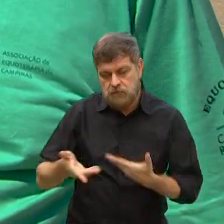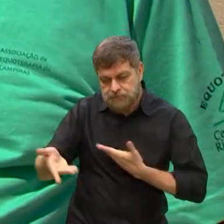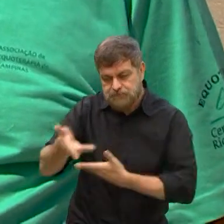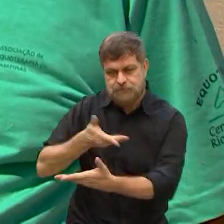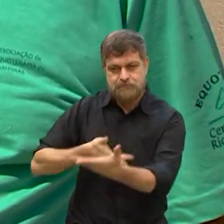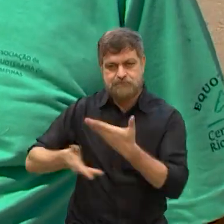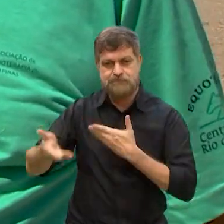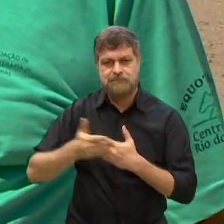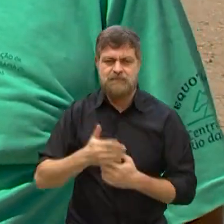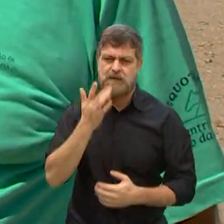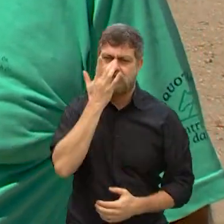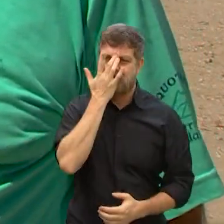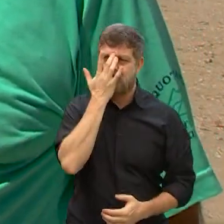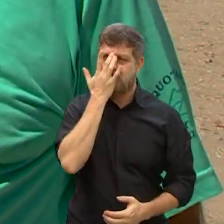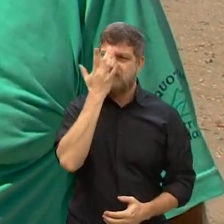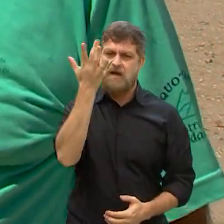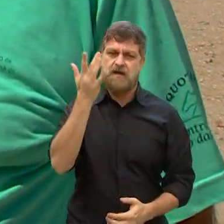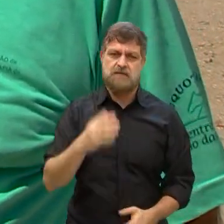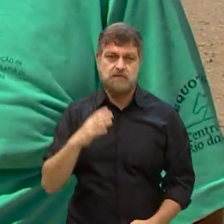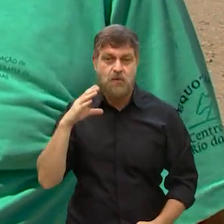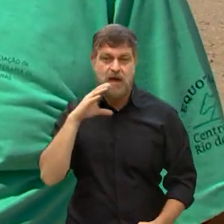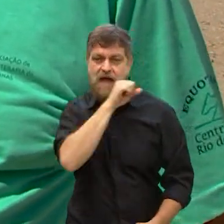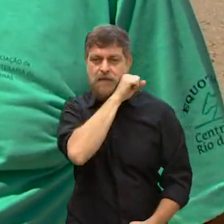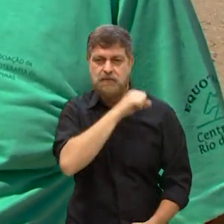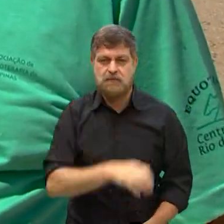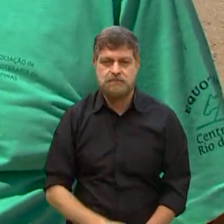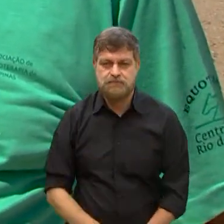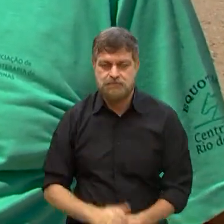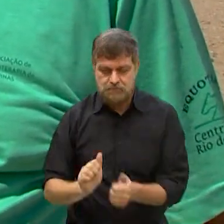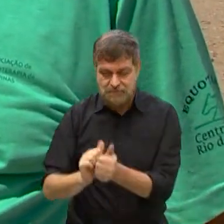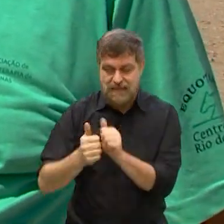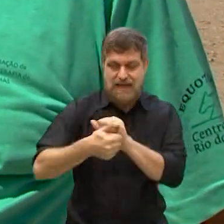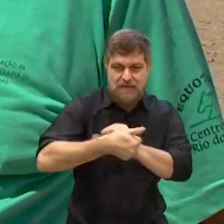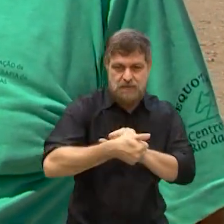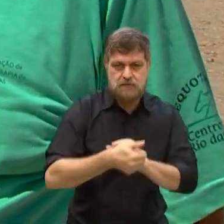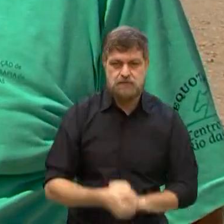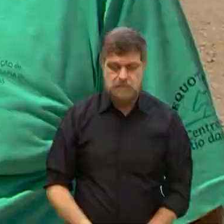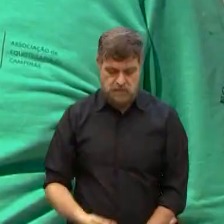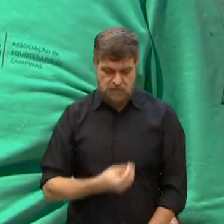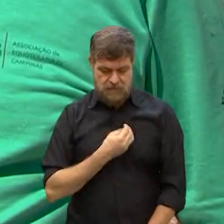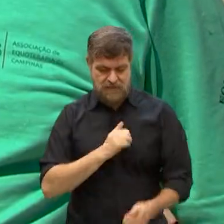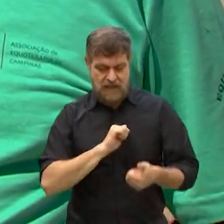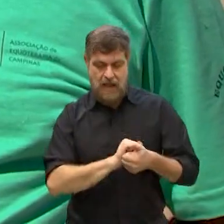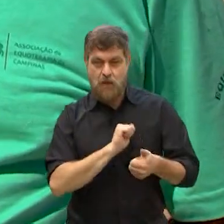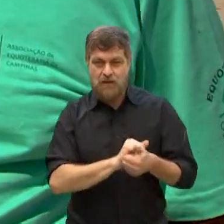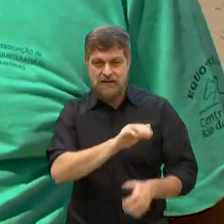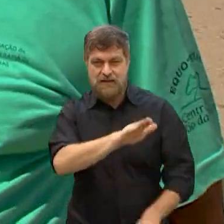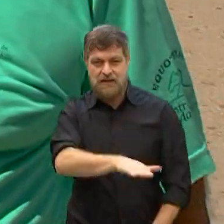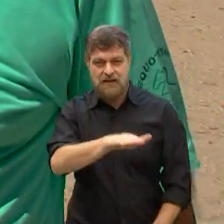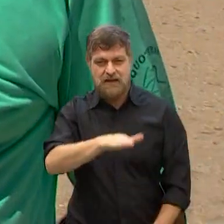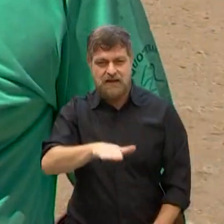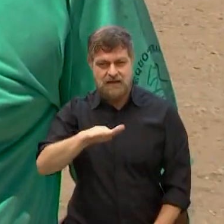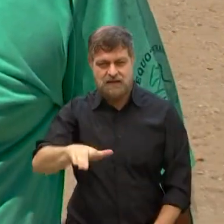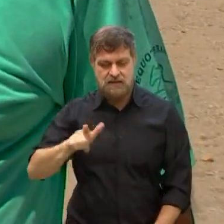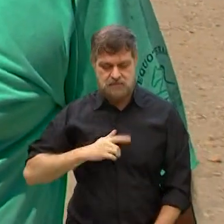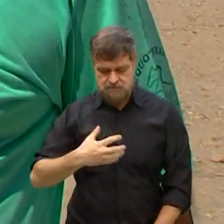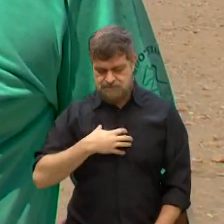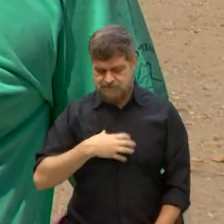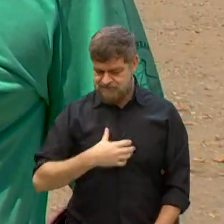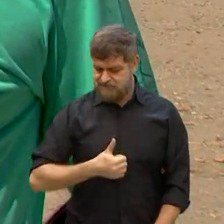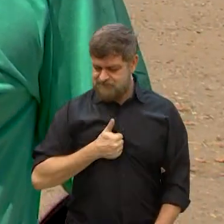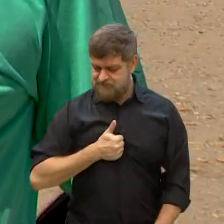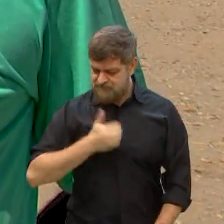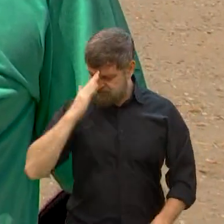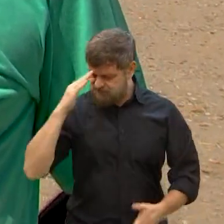confiança, a relação aí se torna muito fácil e muito rápida da adaptação. A qualidade de vida que a criança